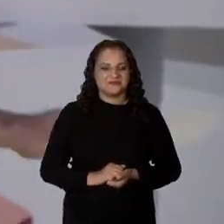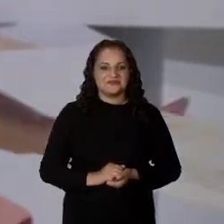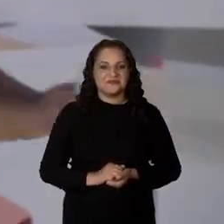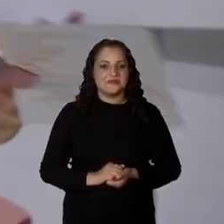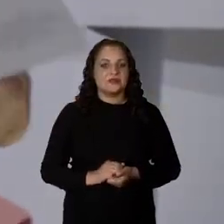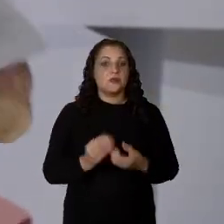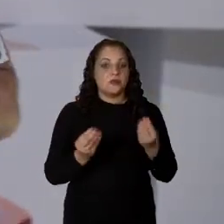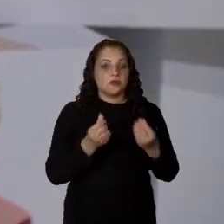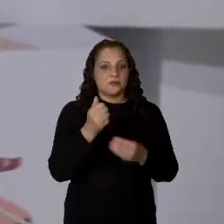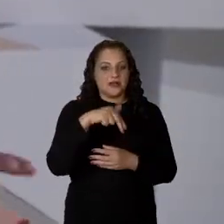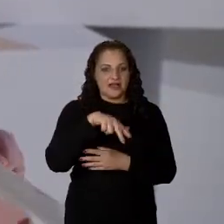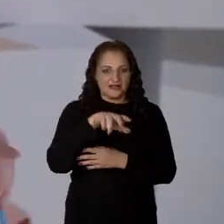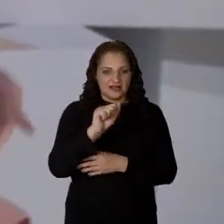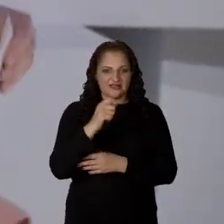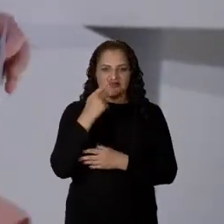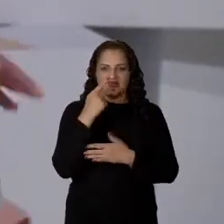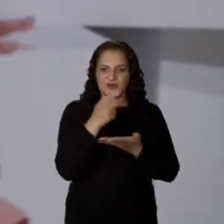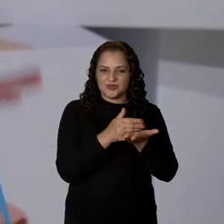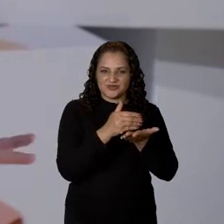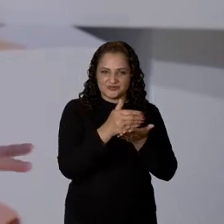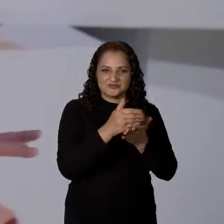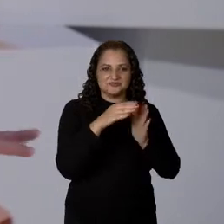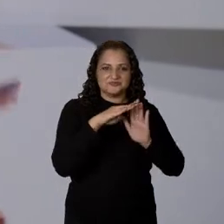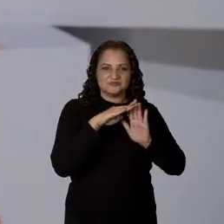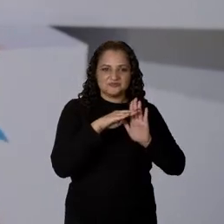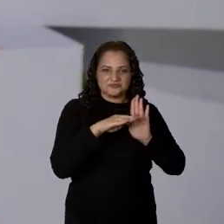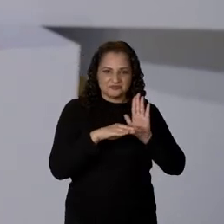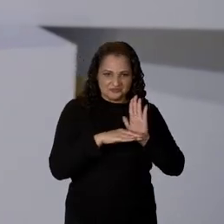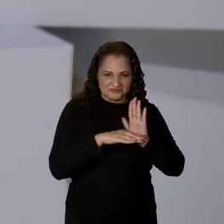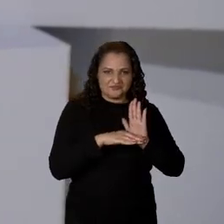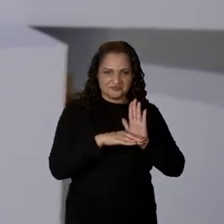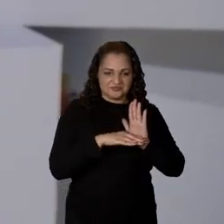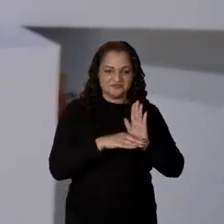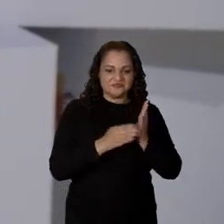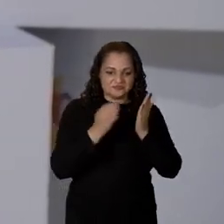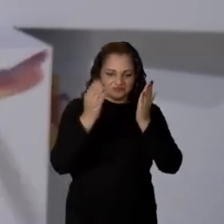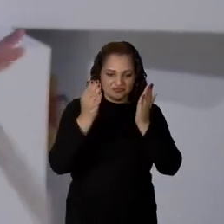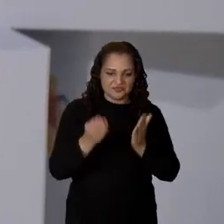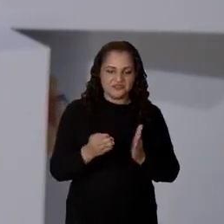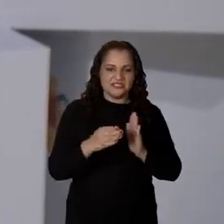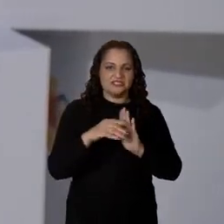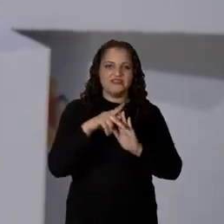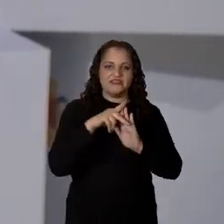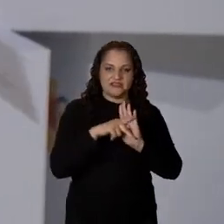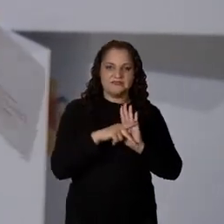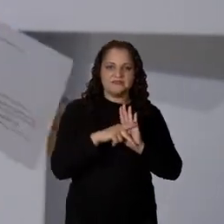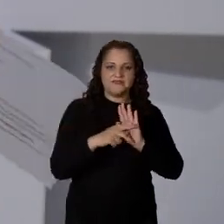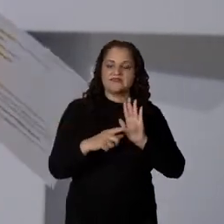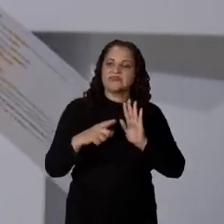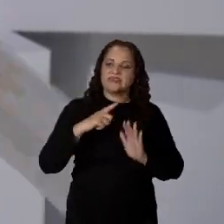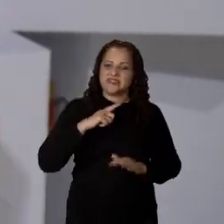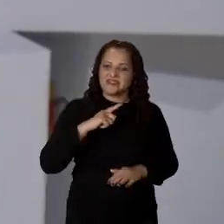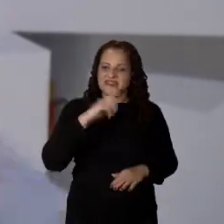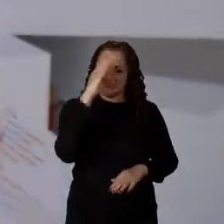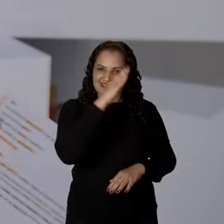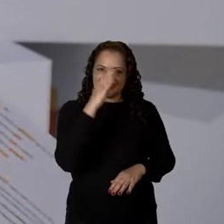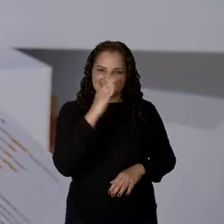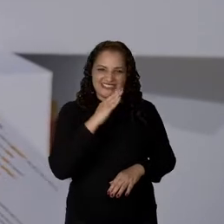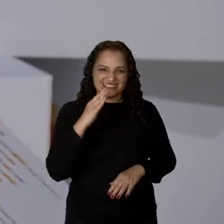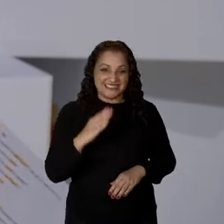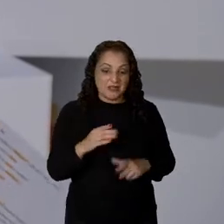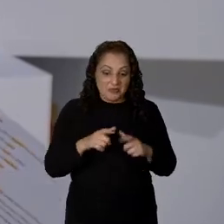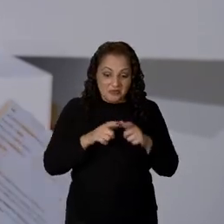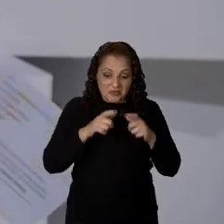E como a Ana falou lá no início, o programa Soul for Tomorrow está presente no país de forma muito abrangente. Temos finalistas nas